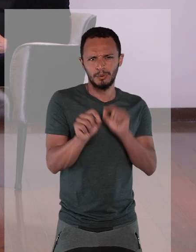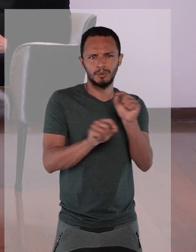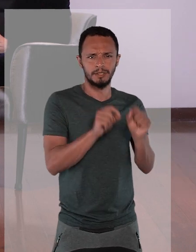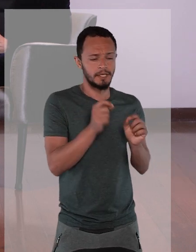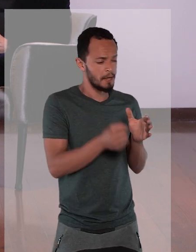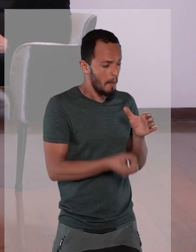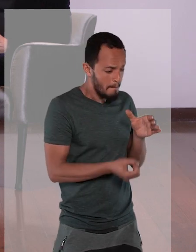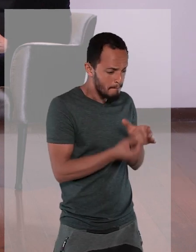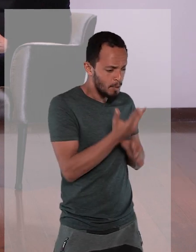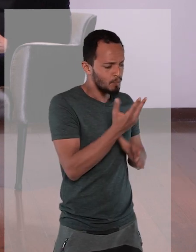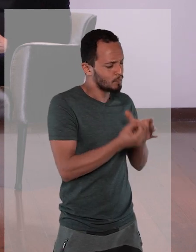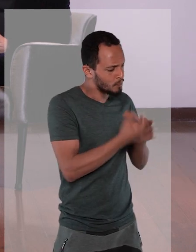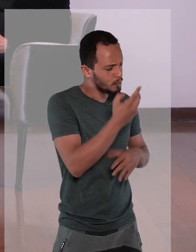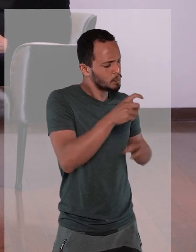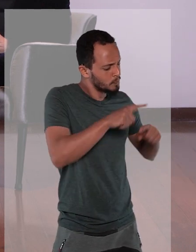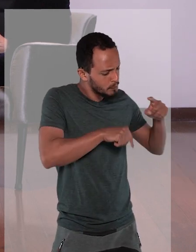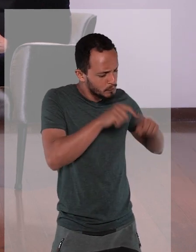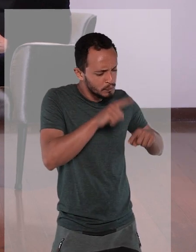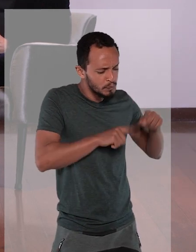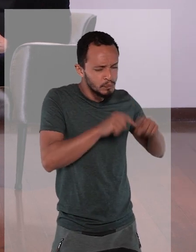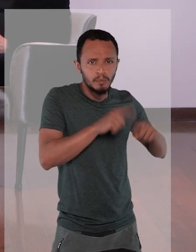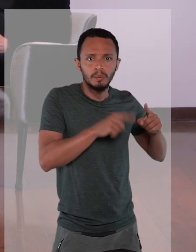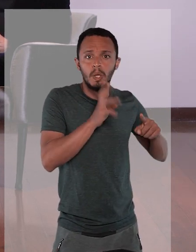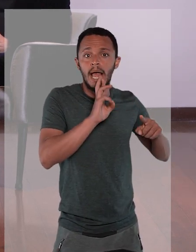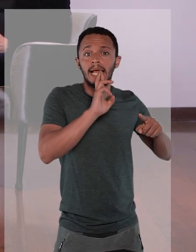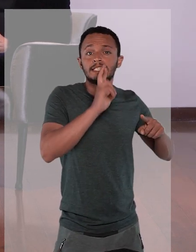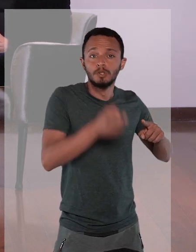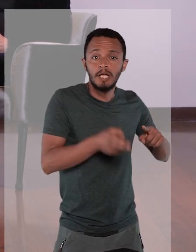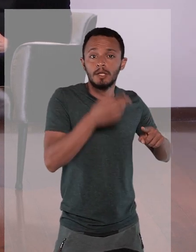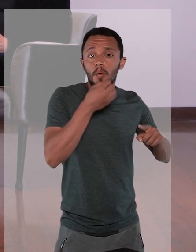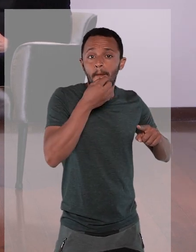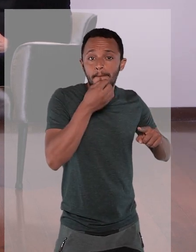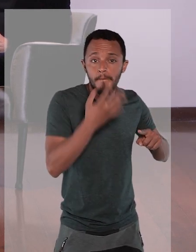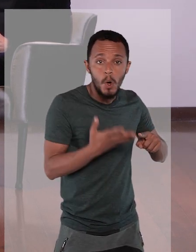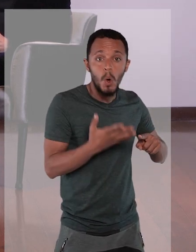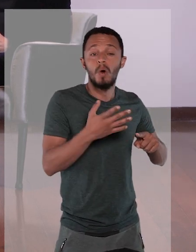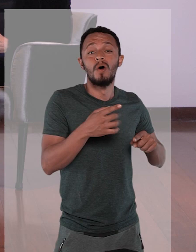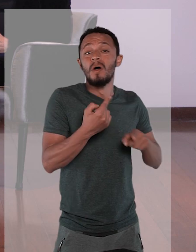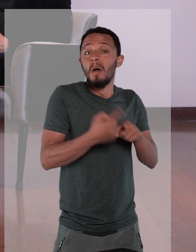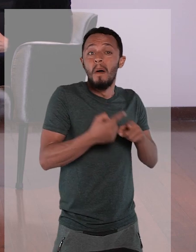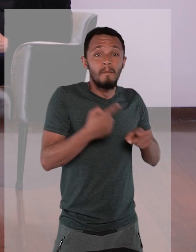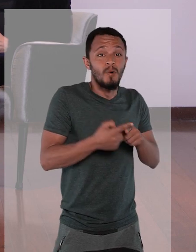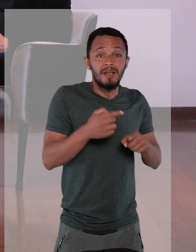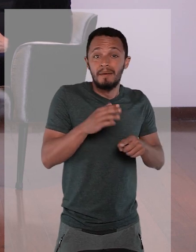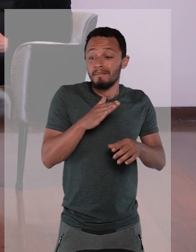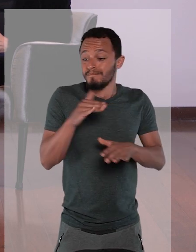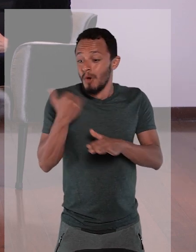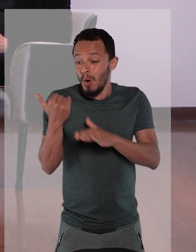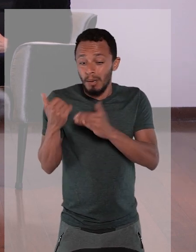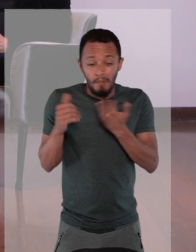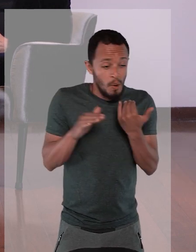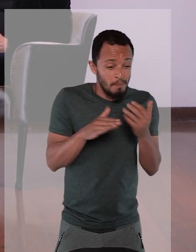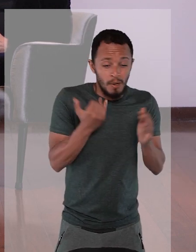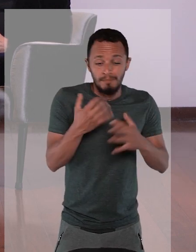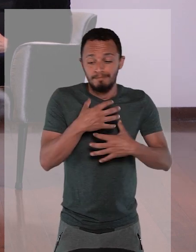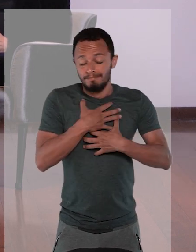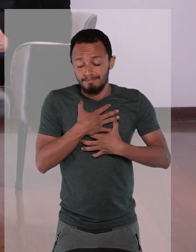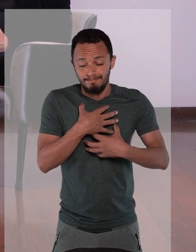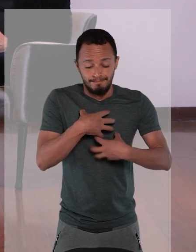resultado disso, né? Bons no meio disso tudo, né? Desse luto, esse excesso de luto que a gente vive, excesso